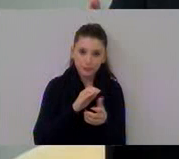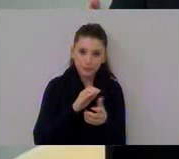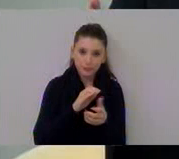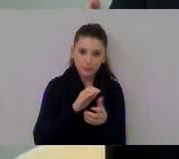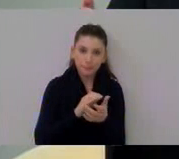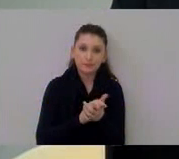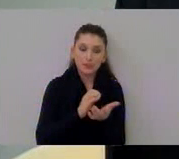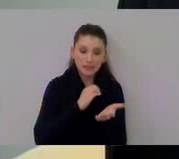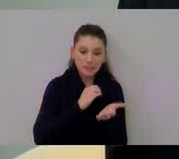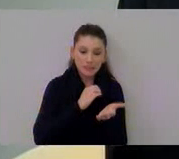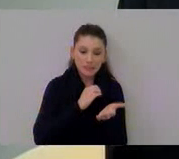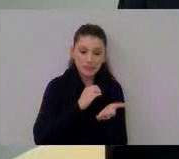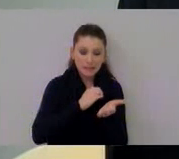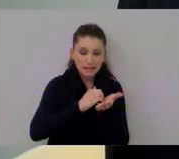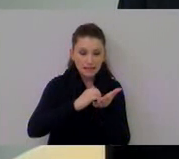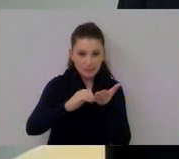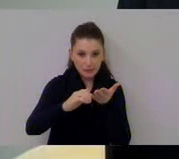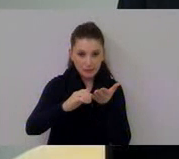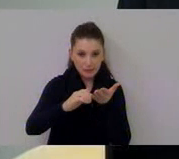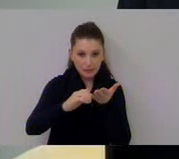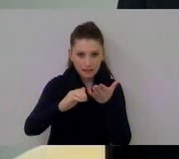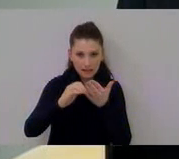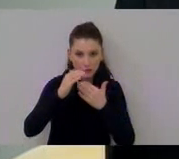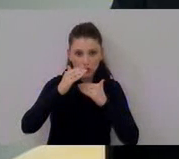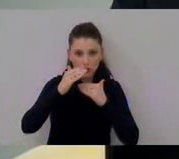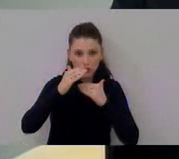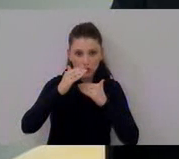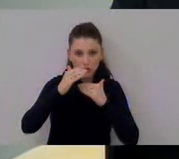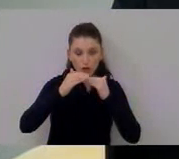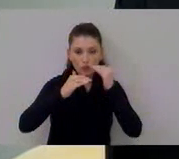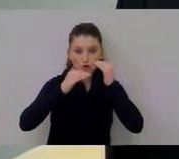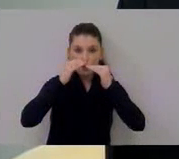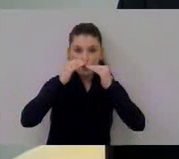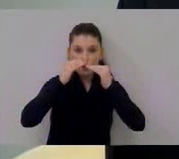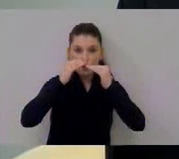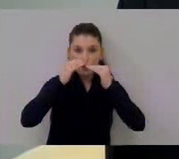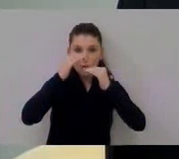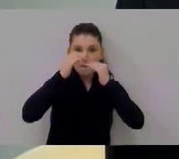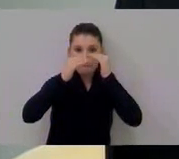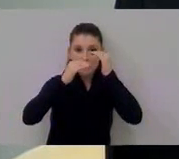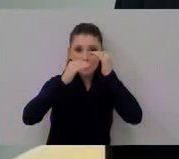uma área de uma praça